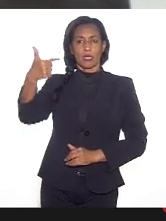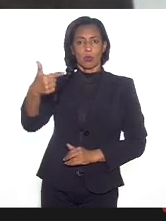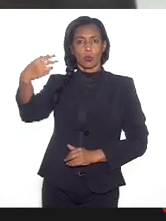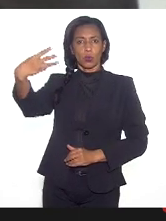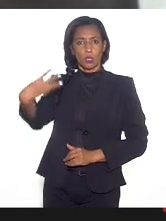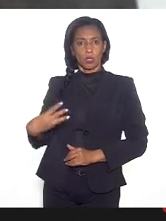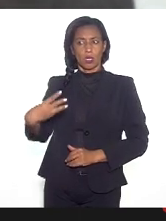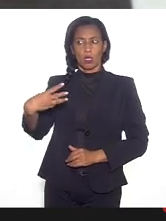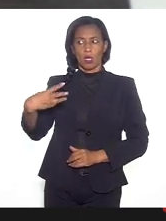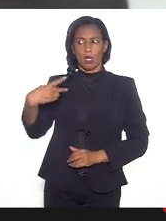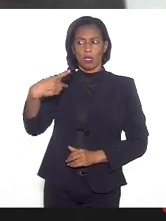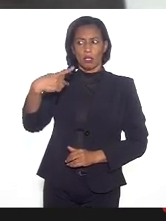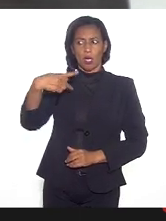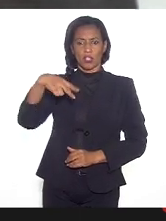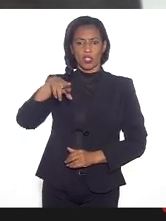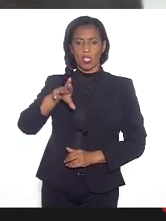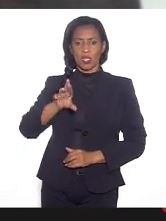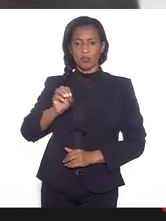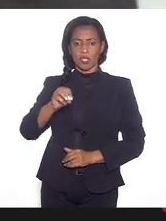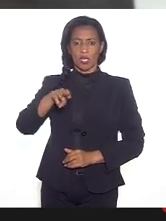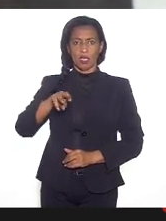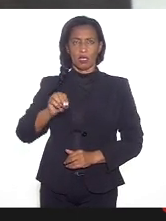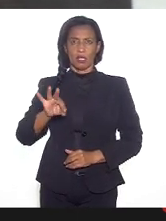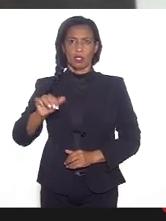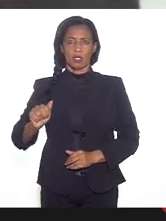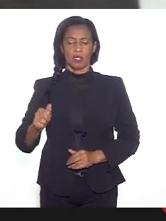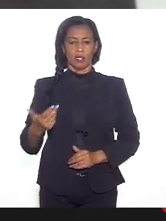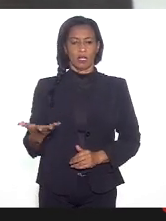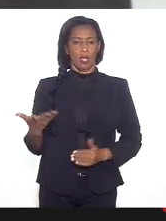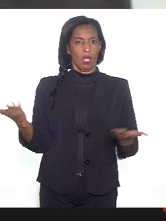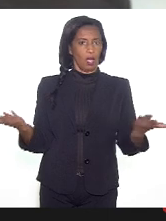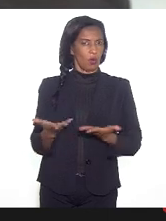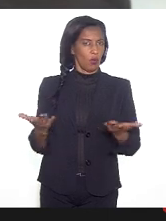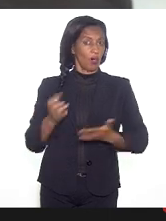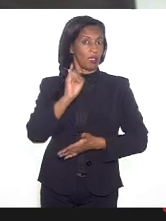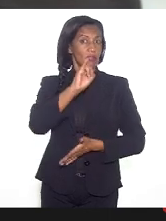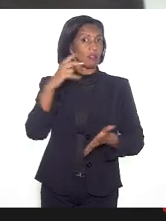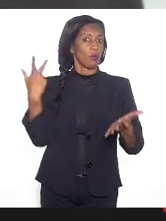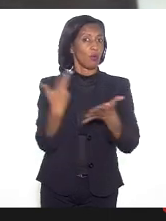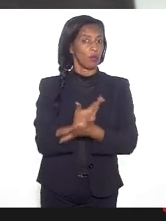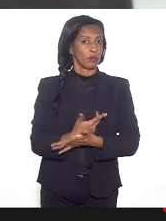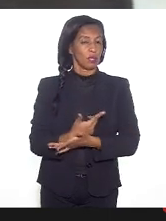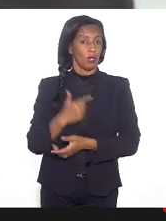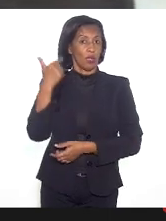terceira promotoria de justiça de fundações. Isso ocorreu, Coronel